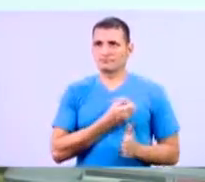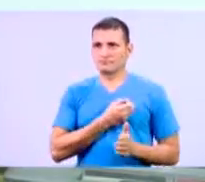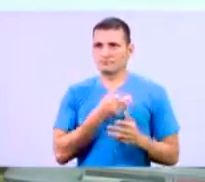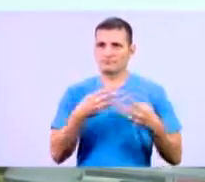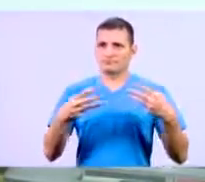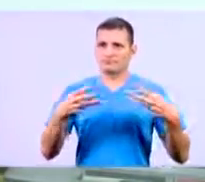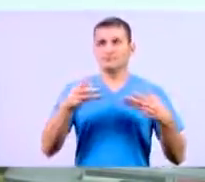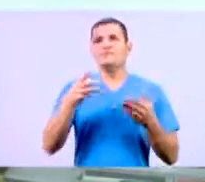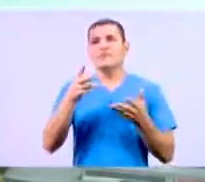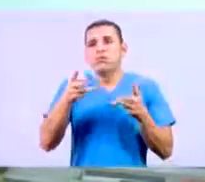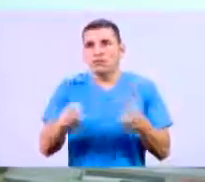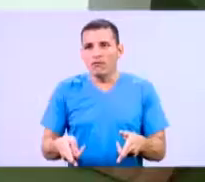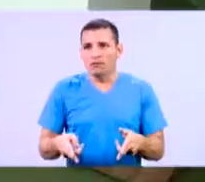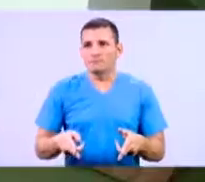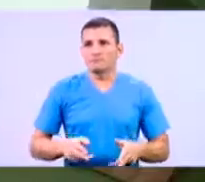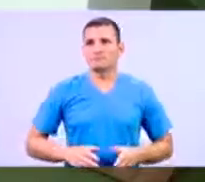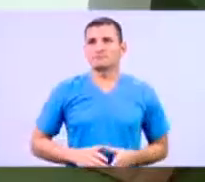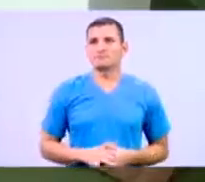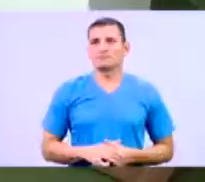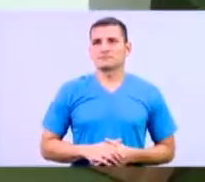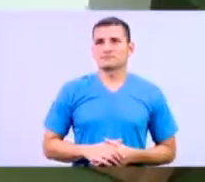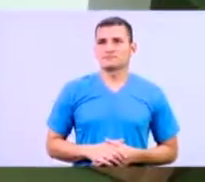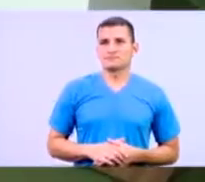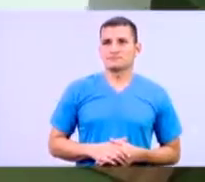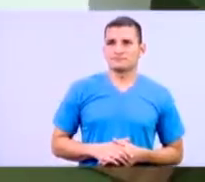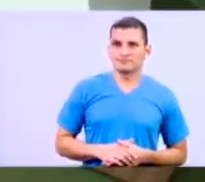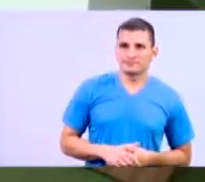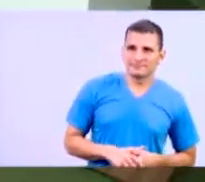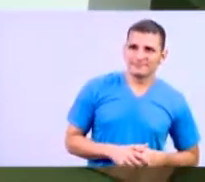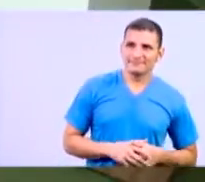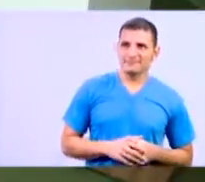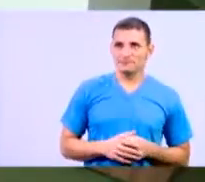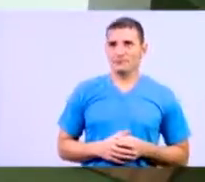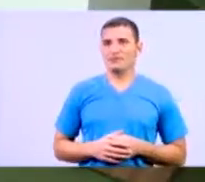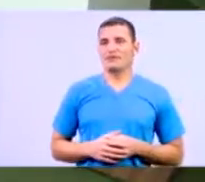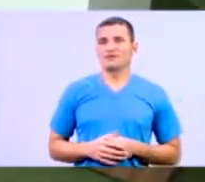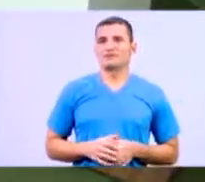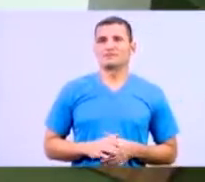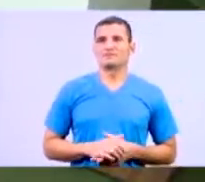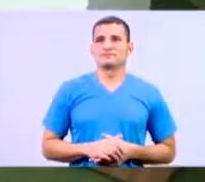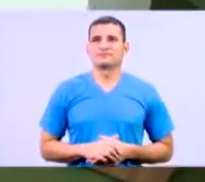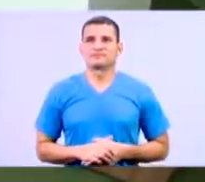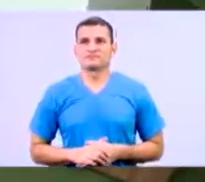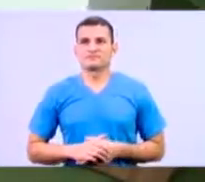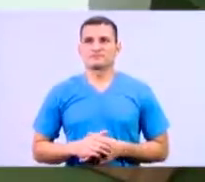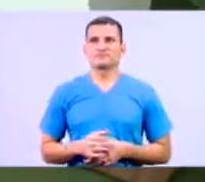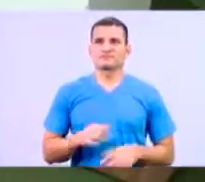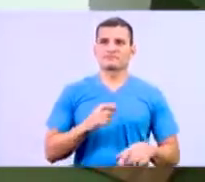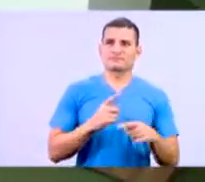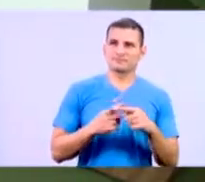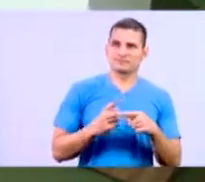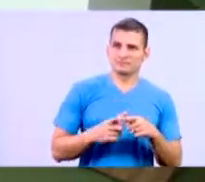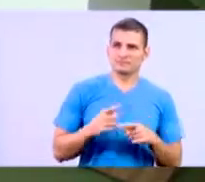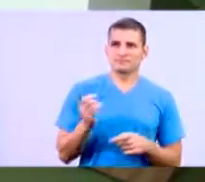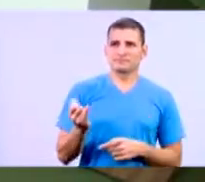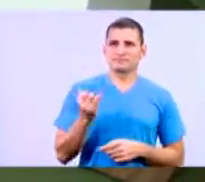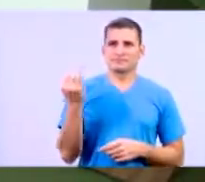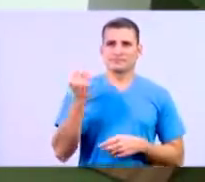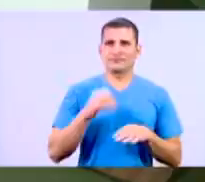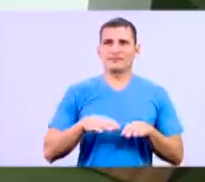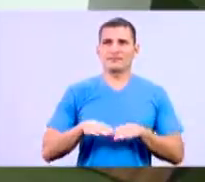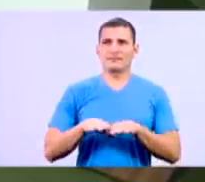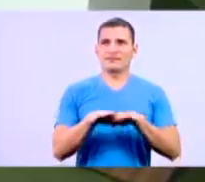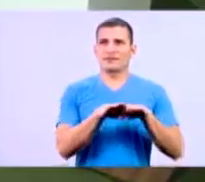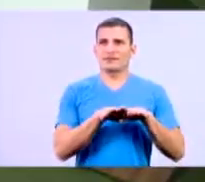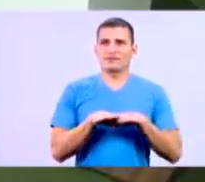mesmos. Bom, aí, professor, vamos voltar à pergunta que nós fizemos no início da aula. Por que é importante a